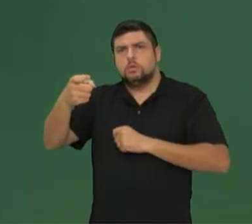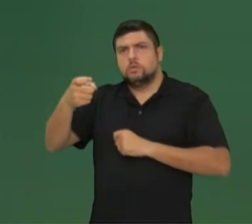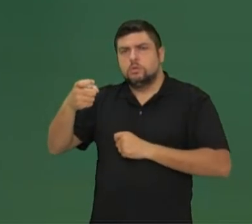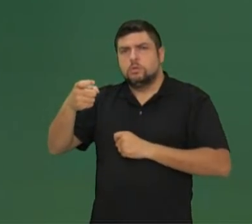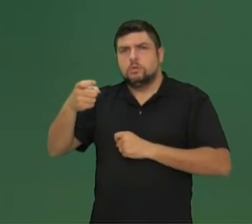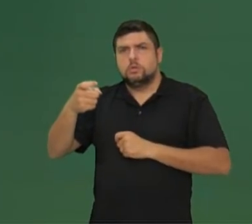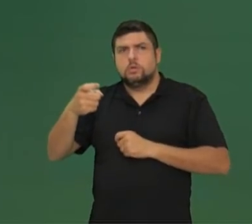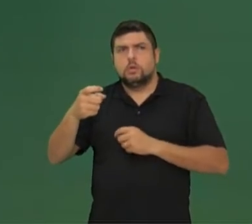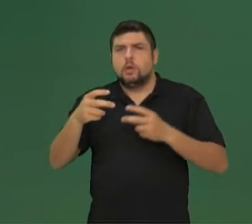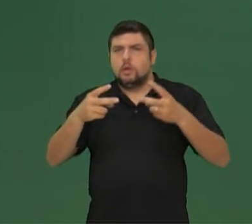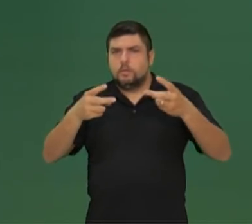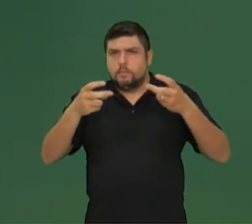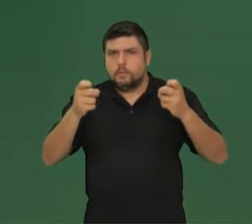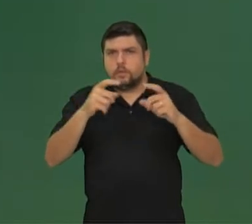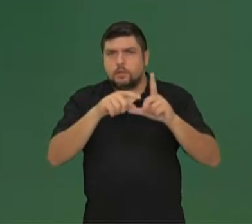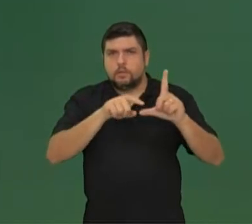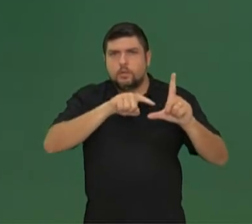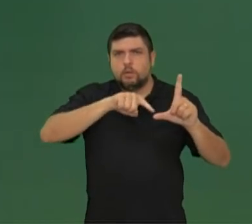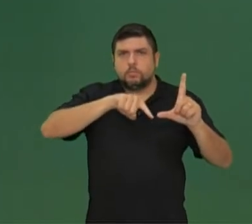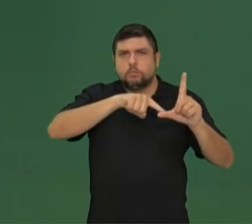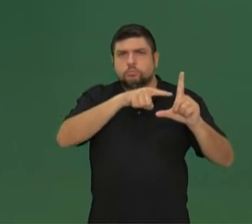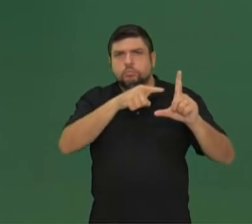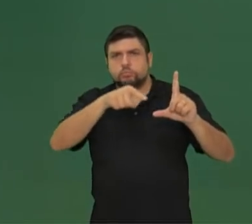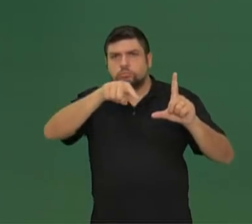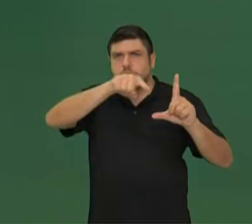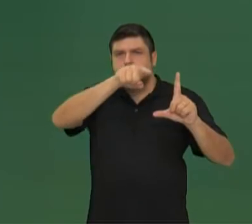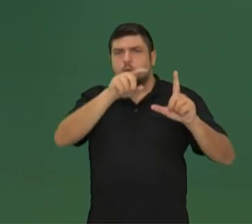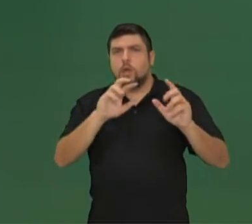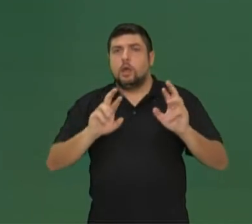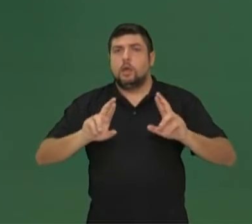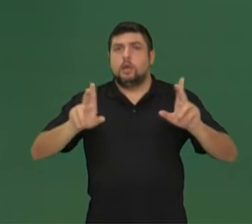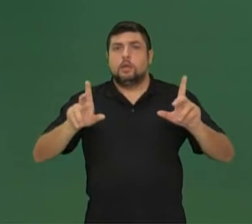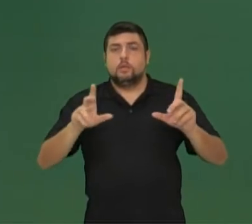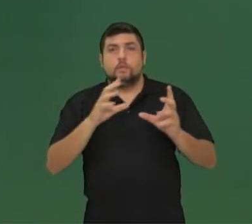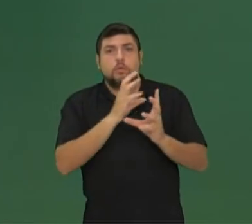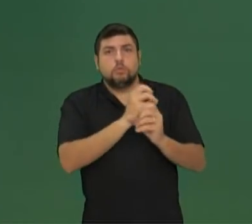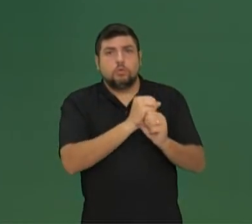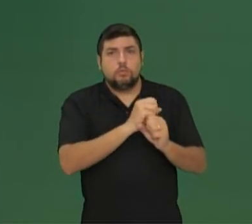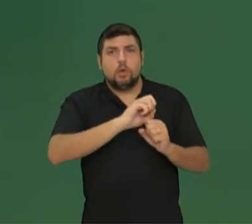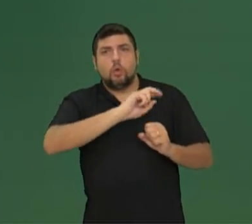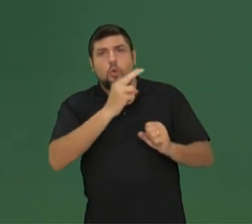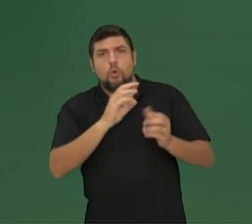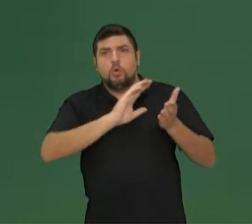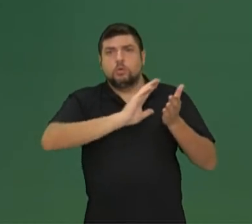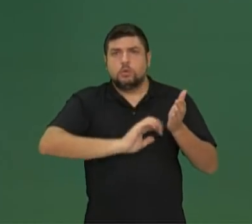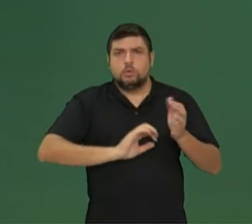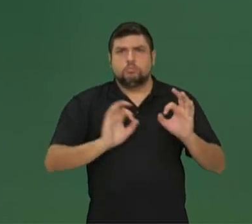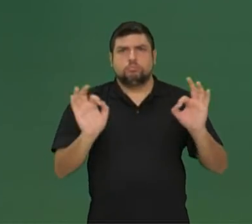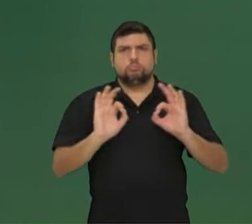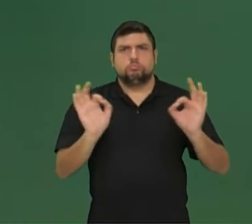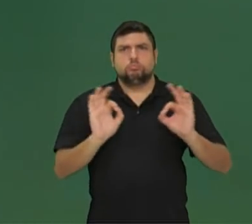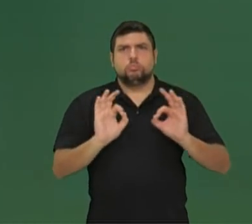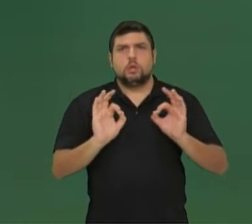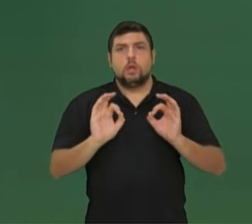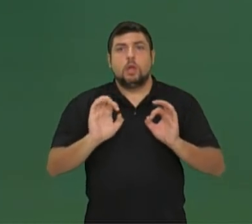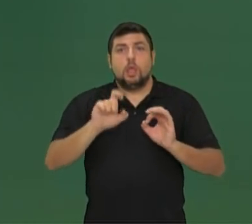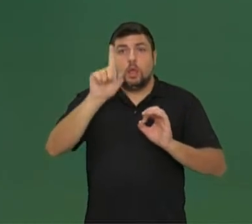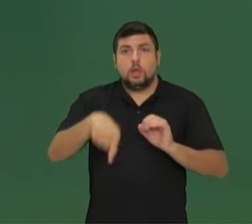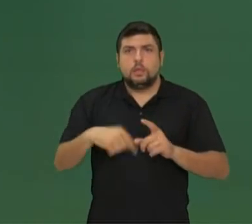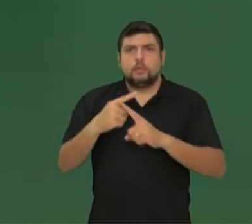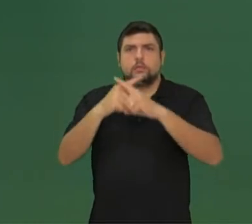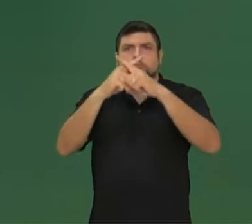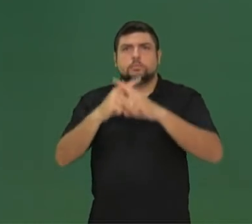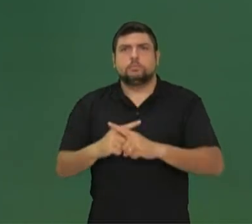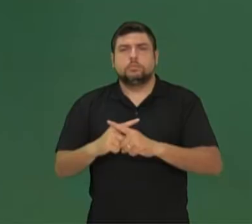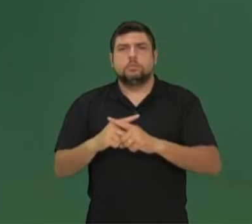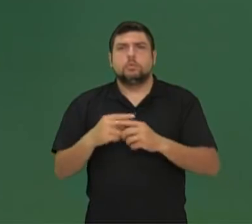um comportamento um tanto diferente. Eu não estou somando ou diminuindo como fizemos. Eu estou o quê? Multiplicando. Como que vai ser o